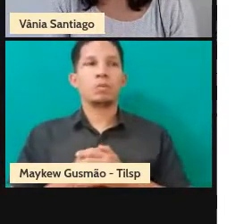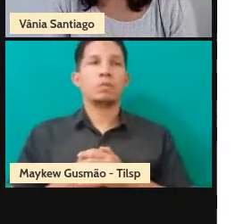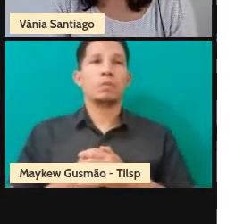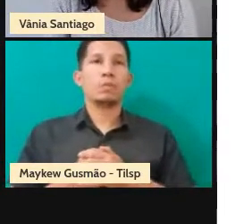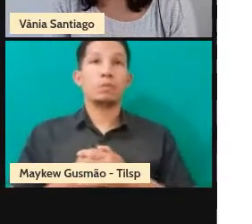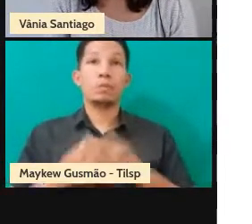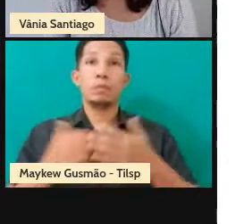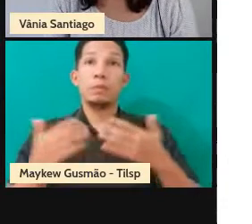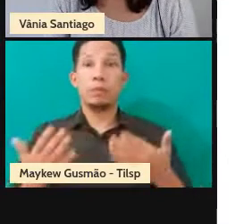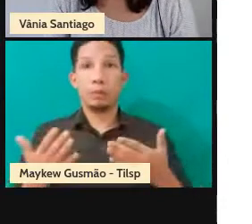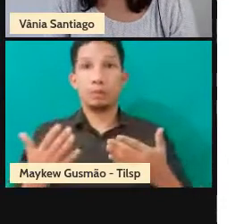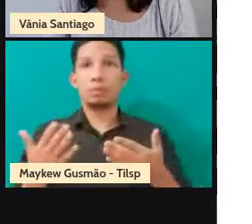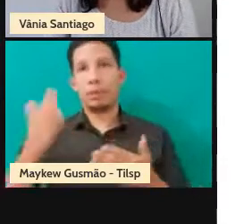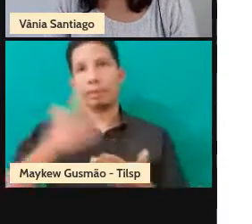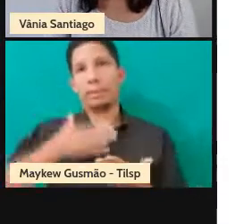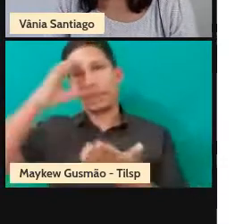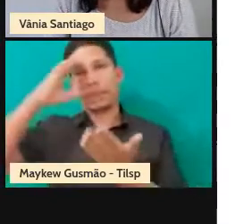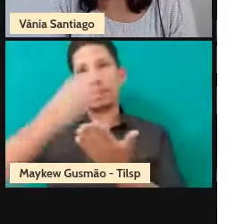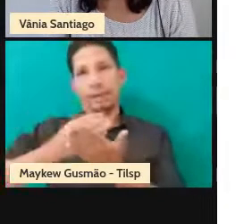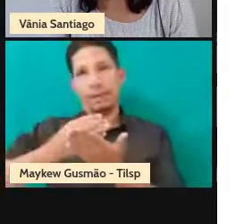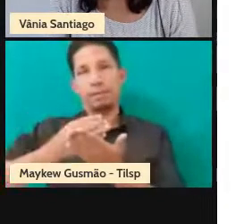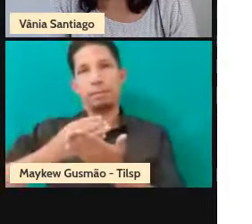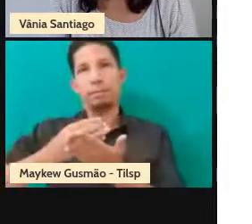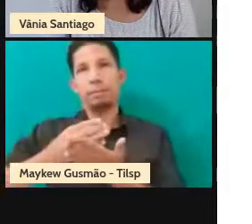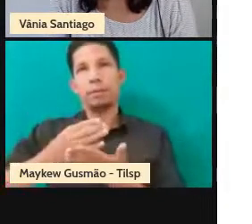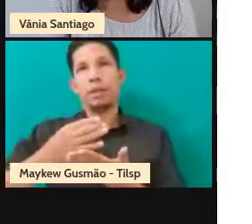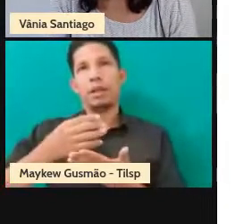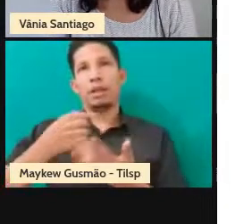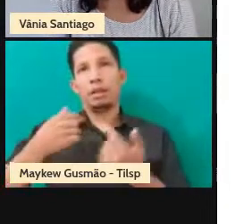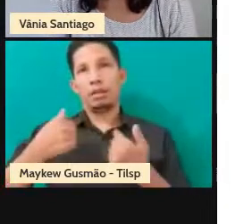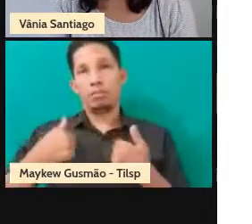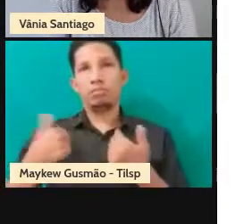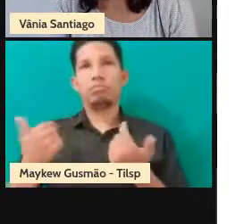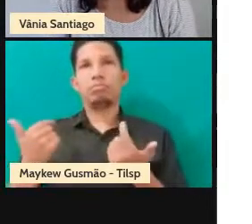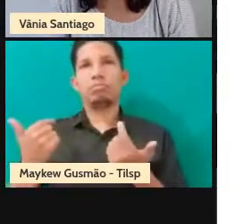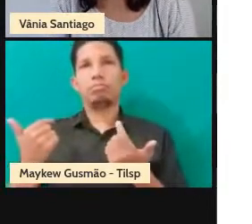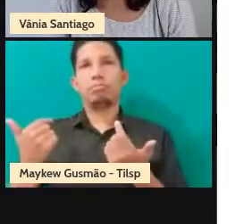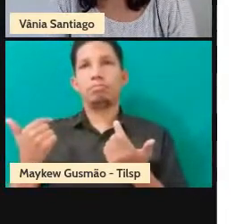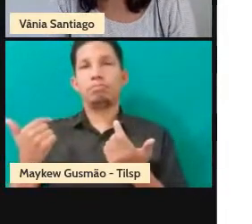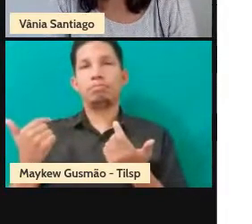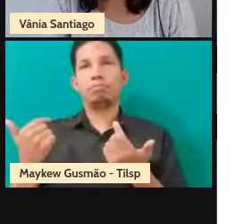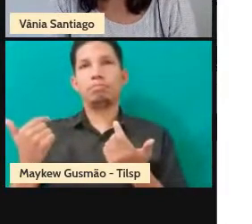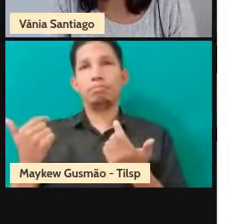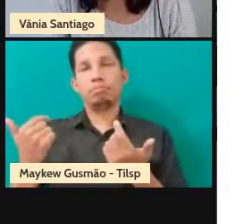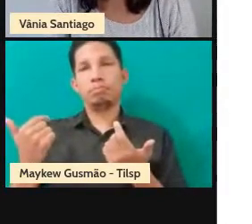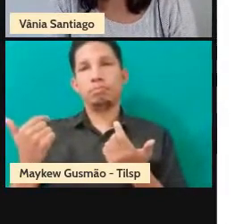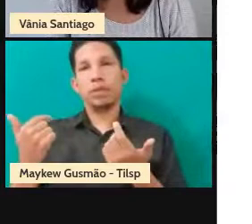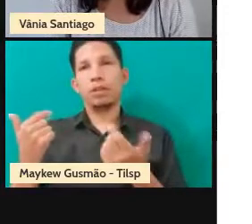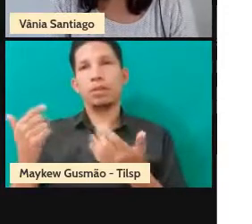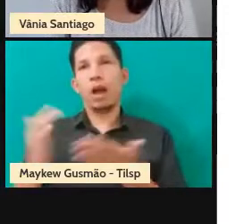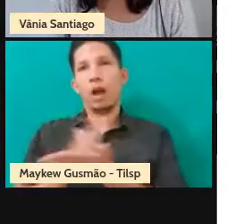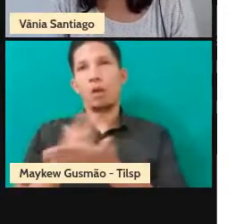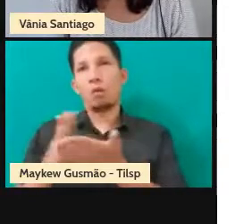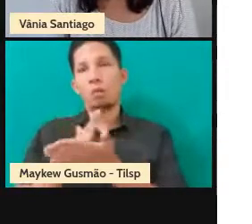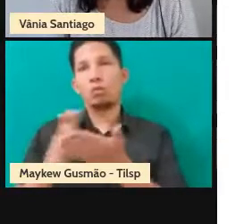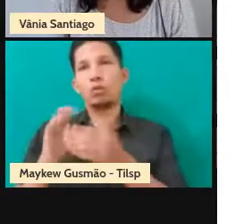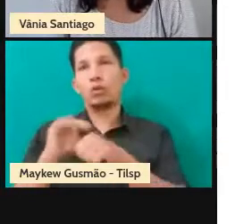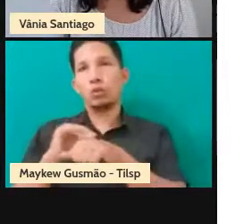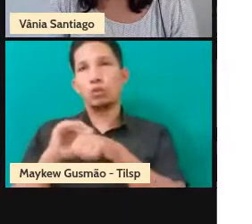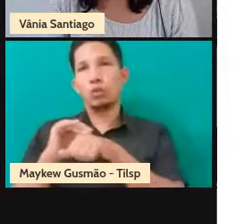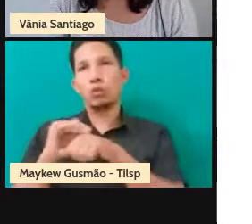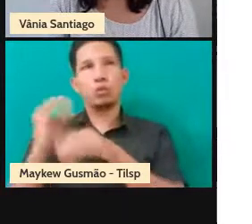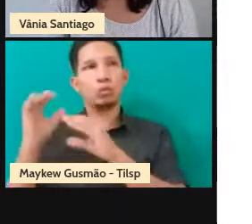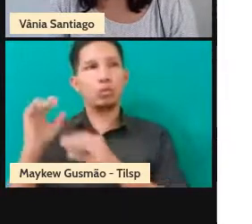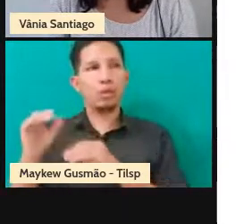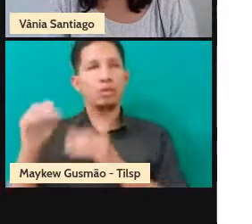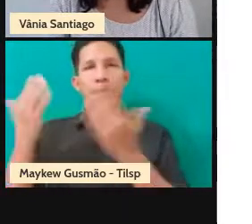Então, na minha tese, eu trouxe alguns discursos para analisar. Pode passar,